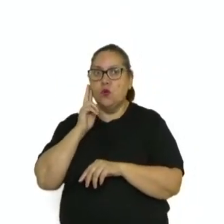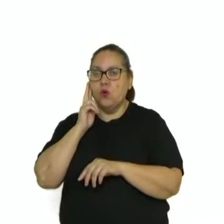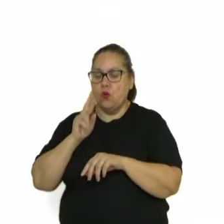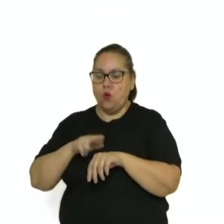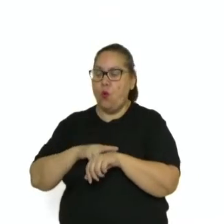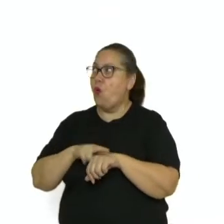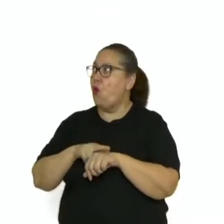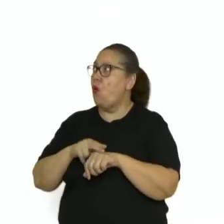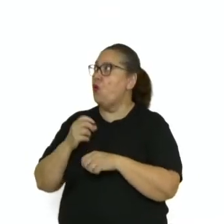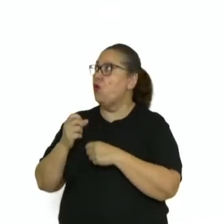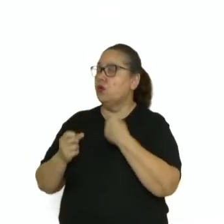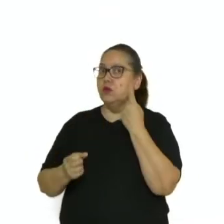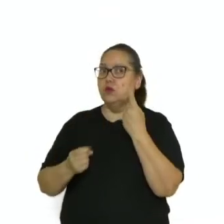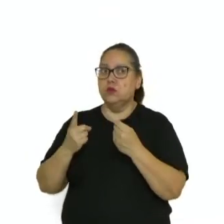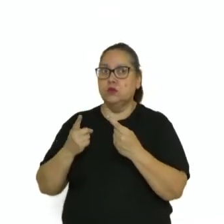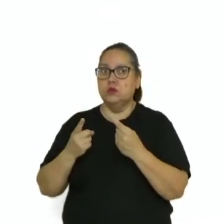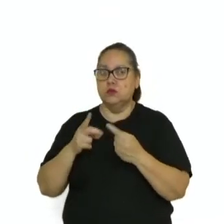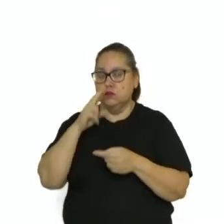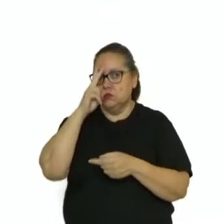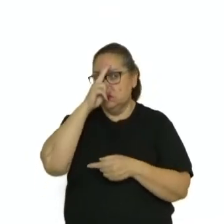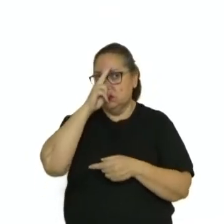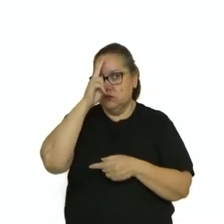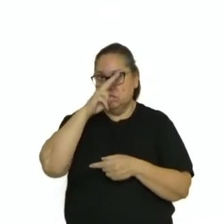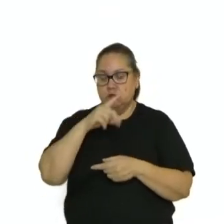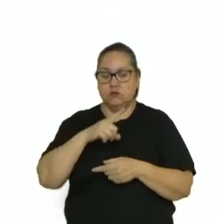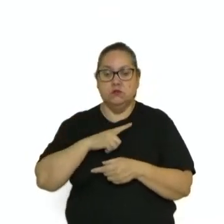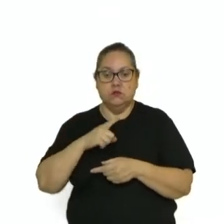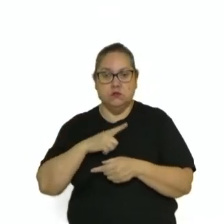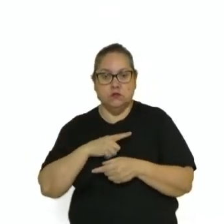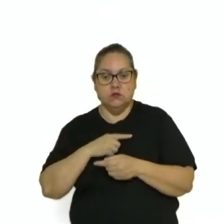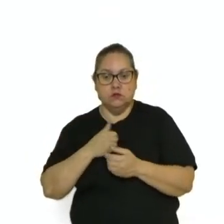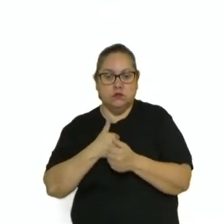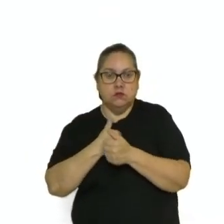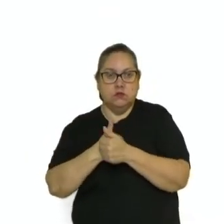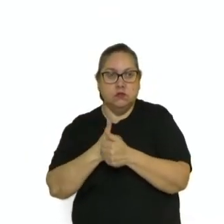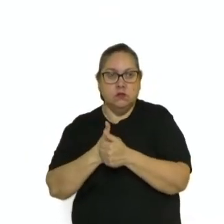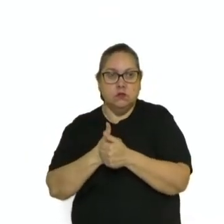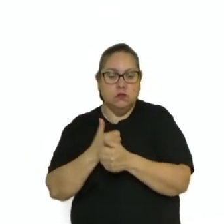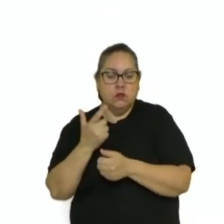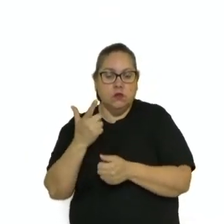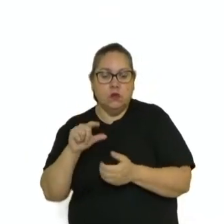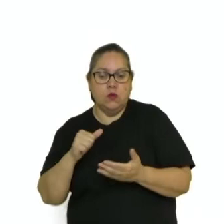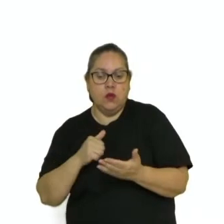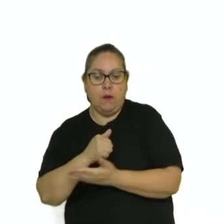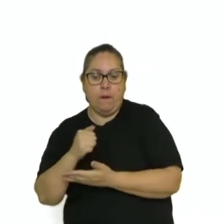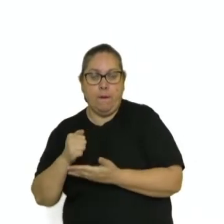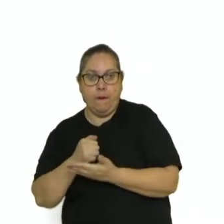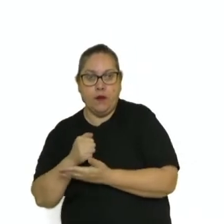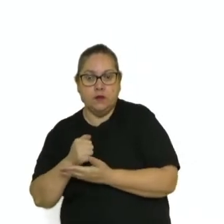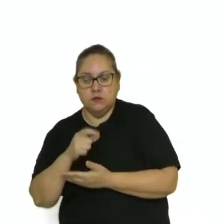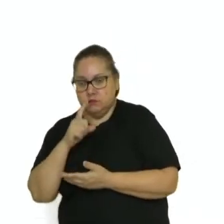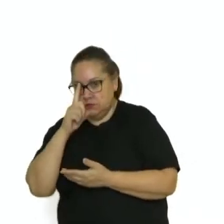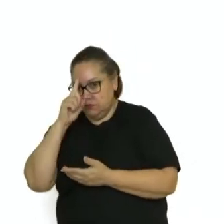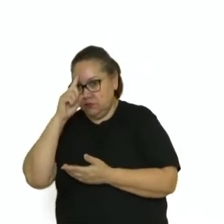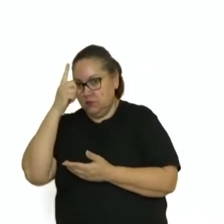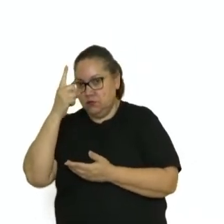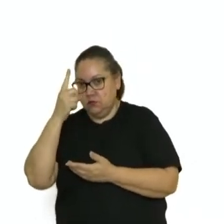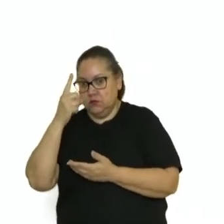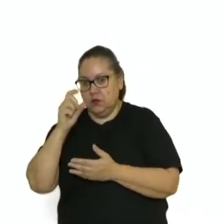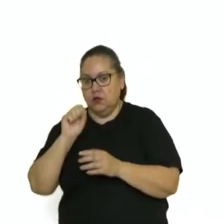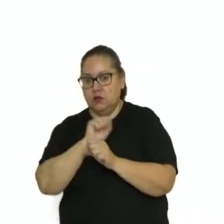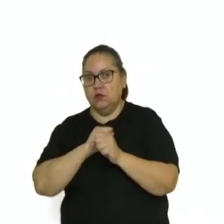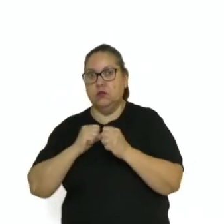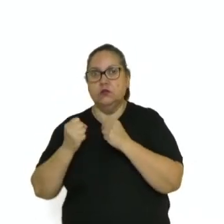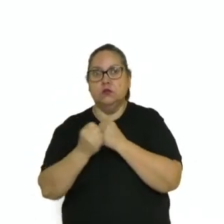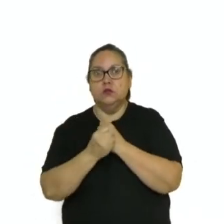em algum momento de sua história, tiveram uma aproximação com outra base ideológica, que seria o